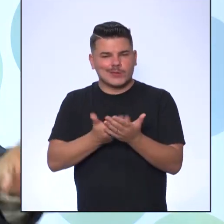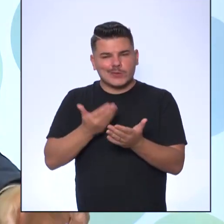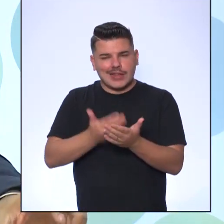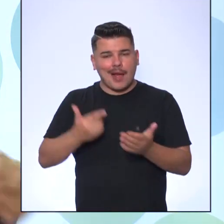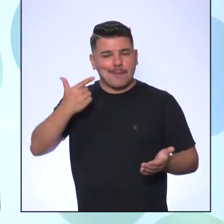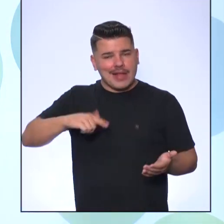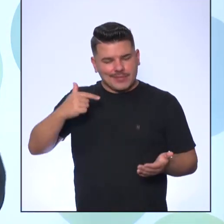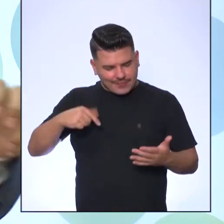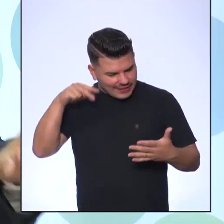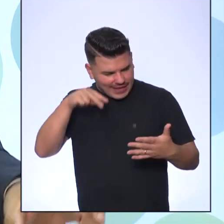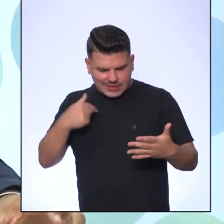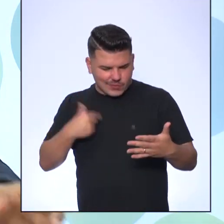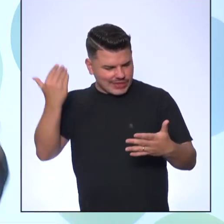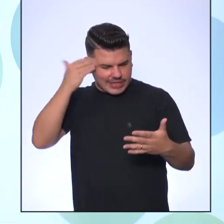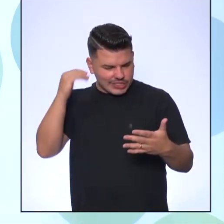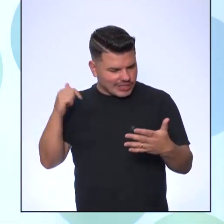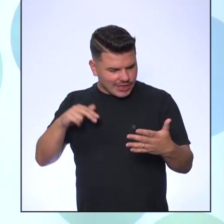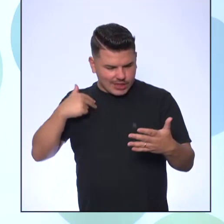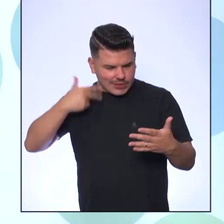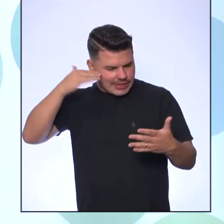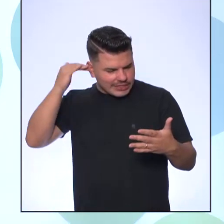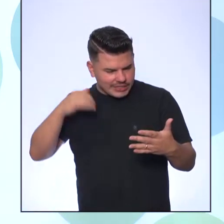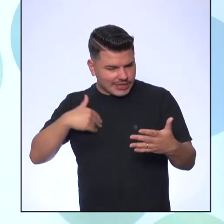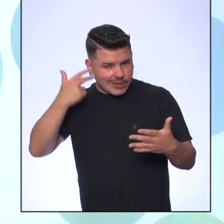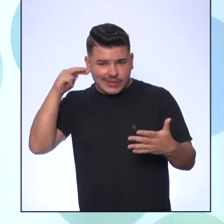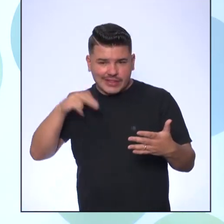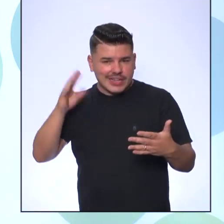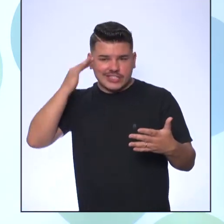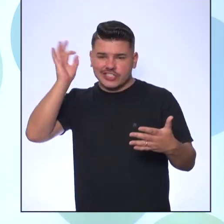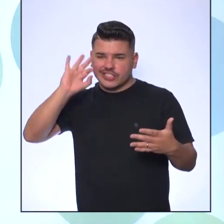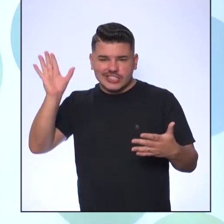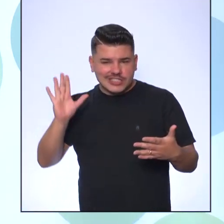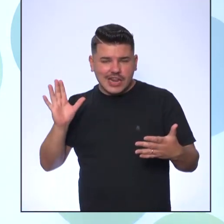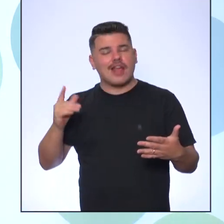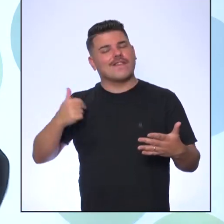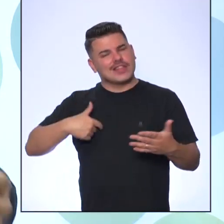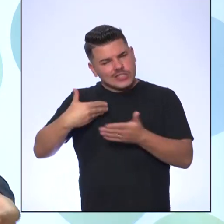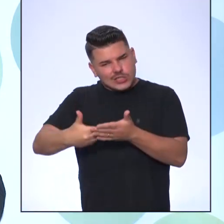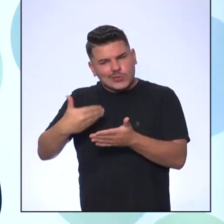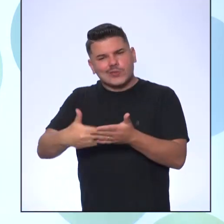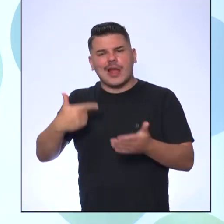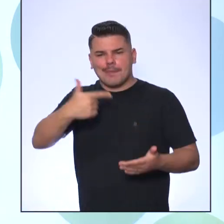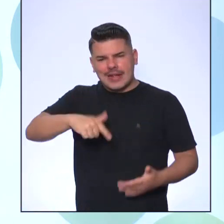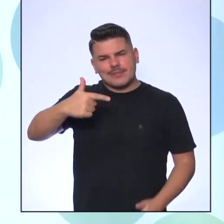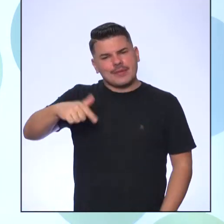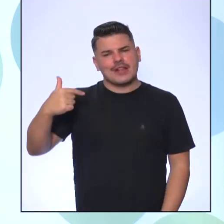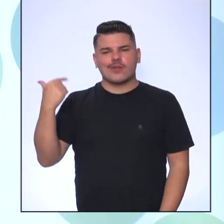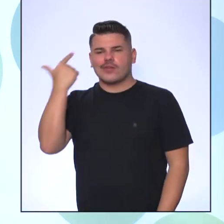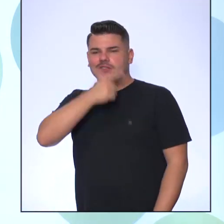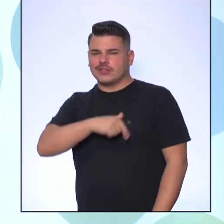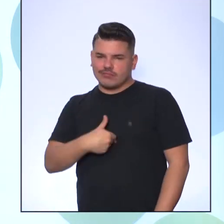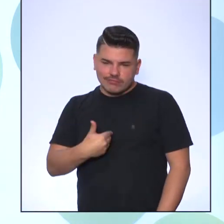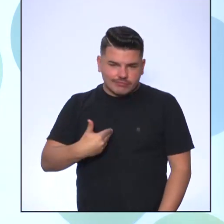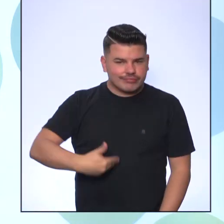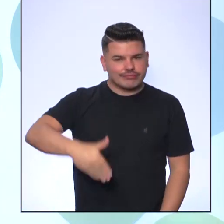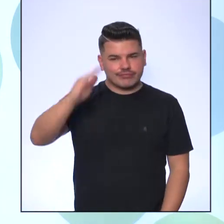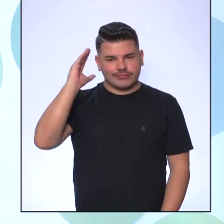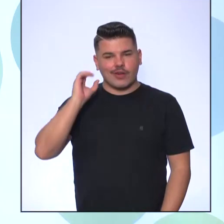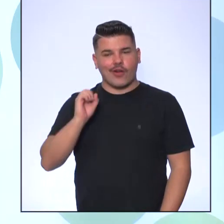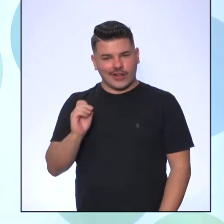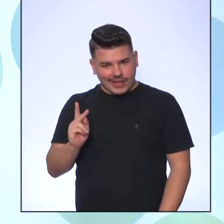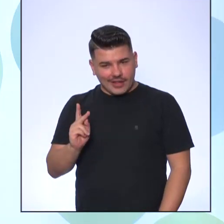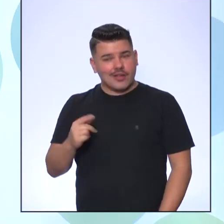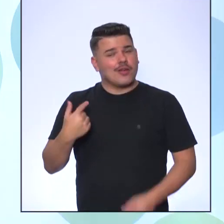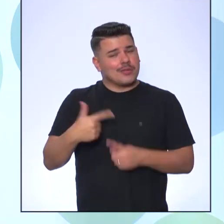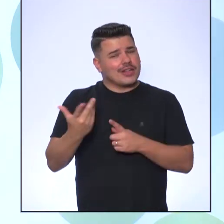aprimorar, estudar mais, melhorar, volte para as questões, faça uma bateria e assim por diante. Ok? Isso parece uma